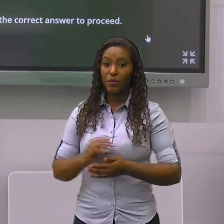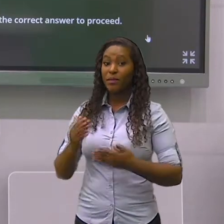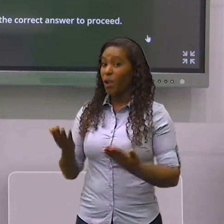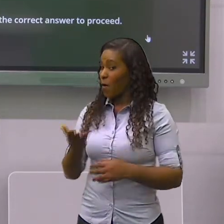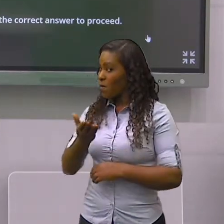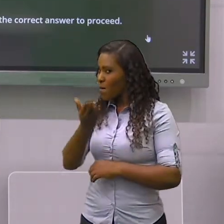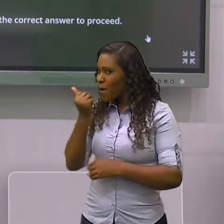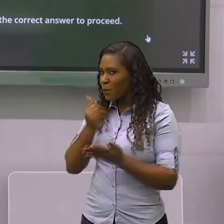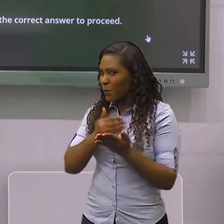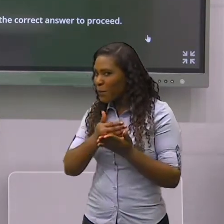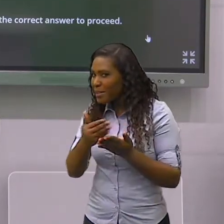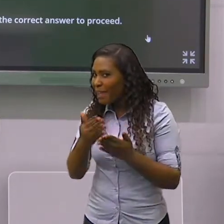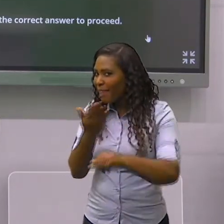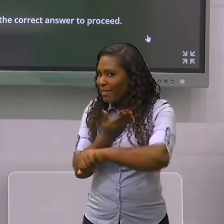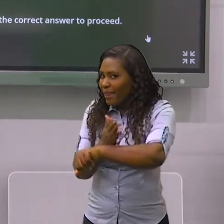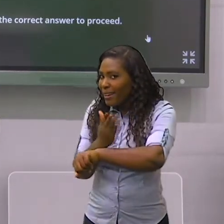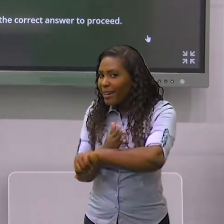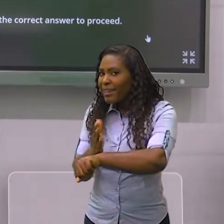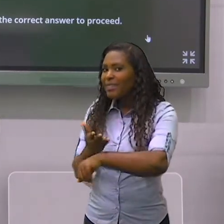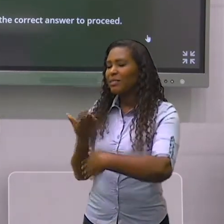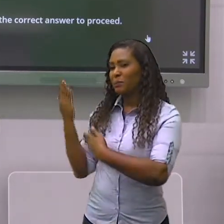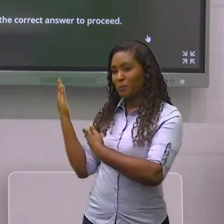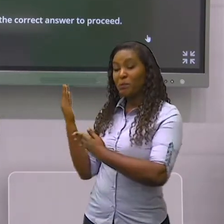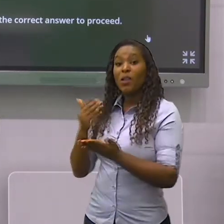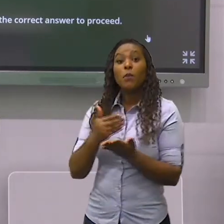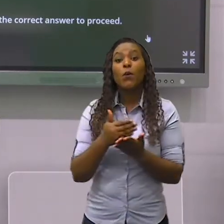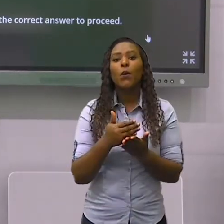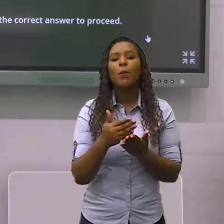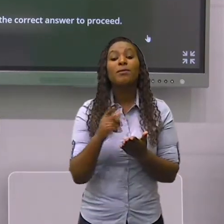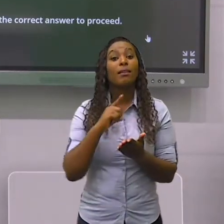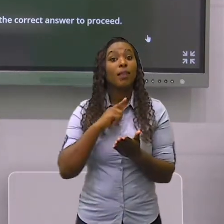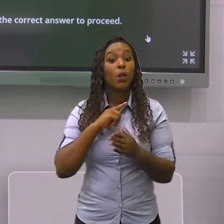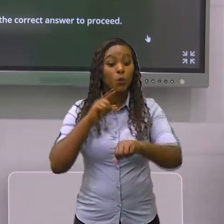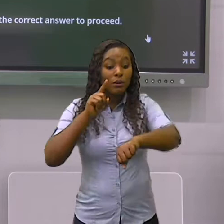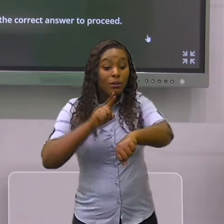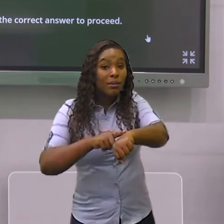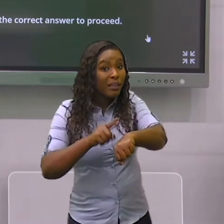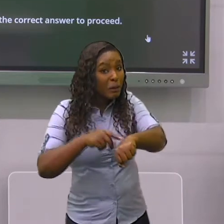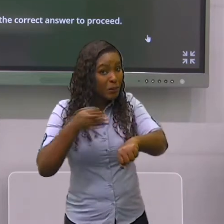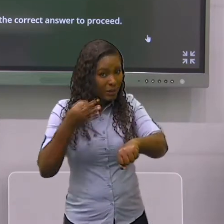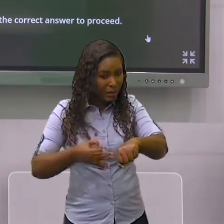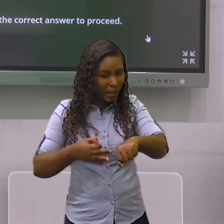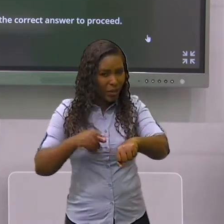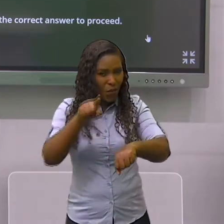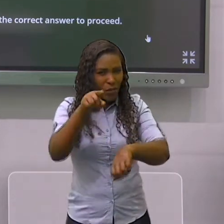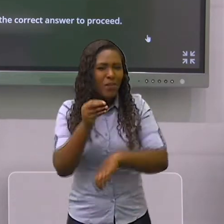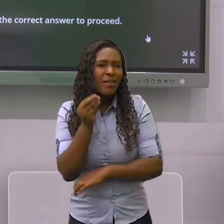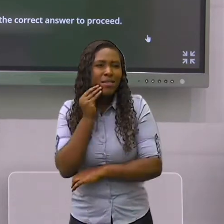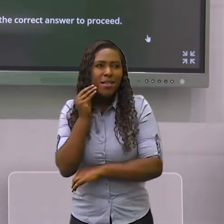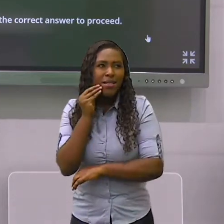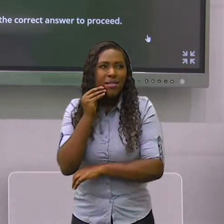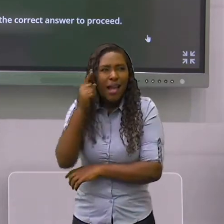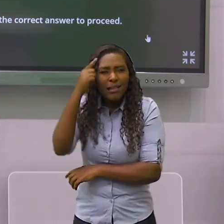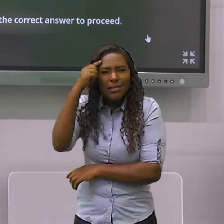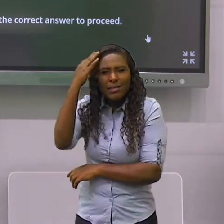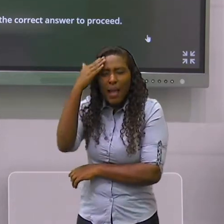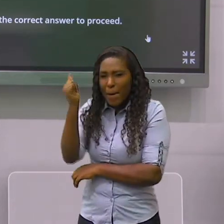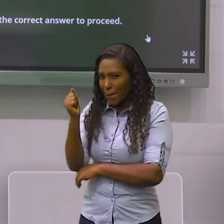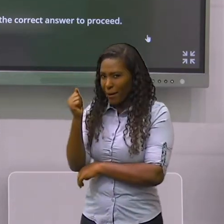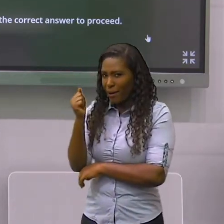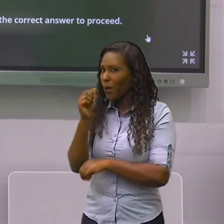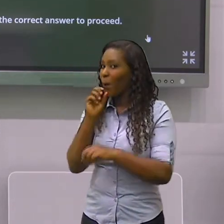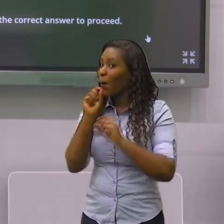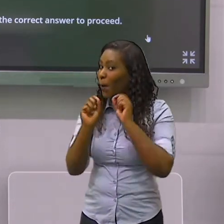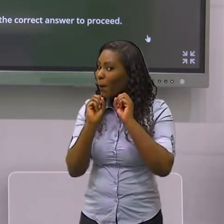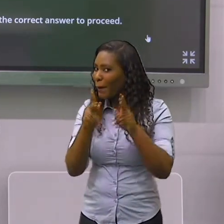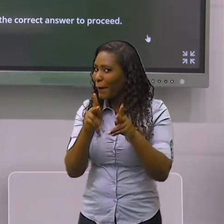Vamos lá então praticar? Vamos começar, nós temos um tempo, você vai tentar ir na sua casa, eu vou ler para você e